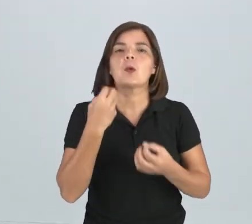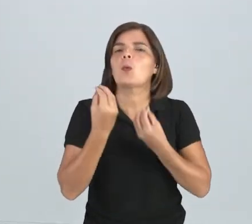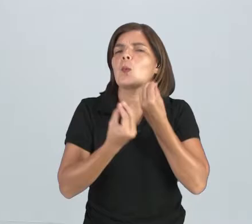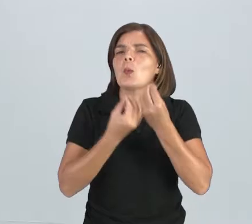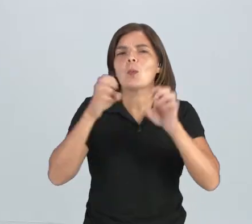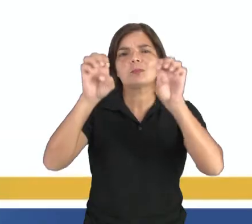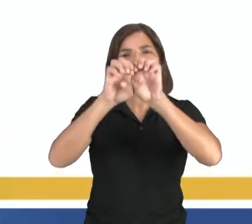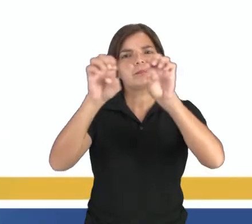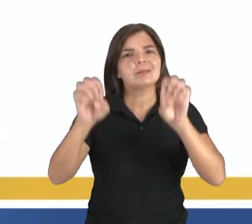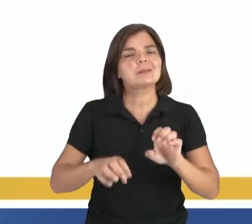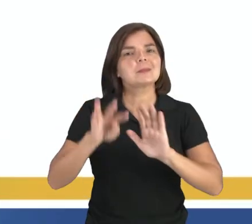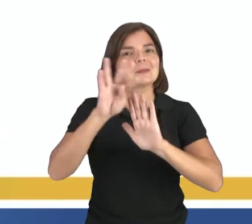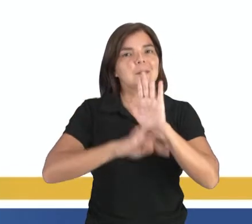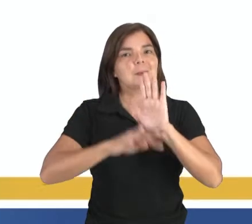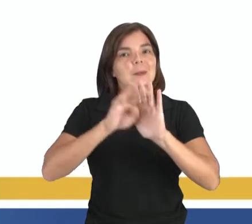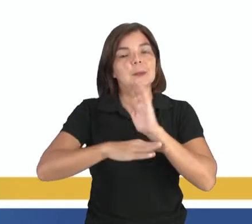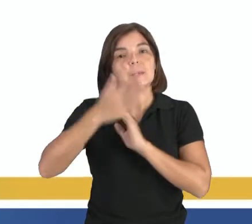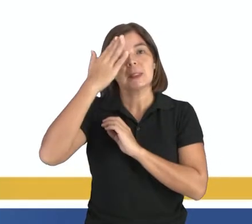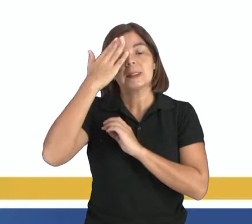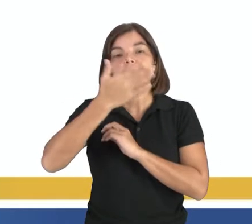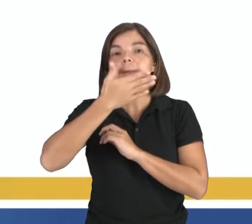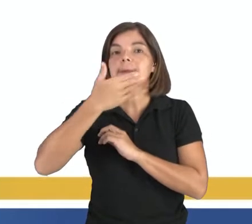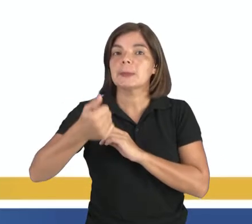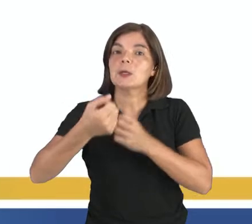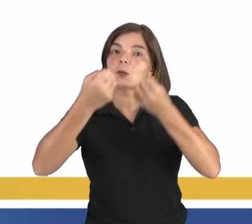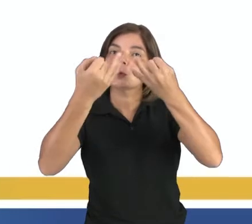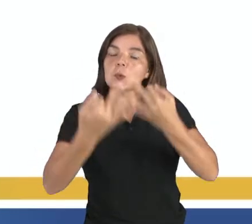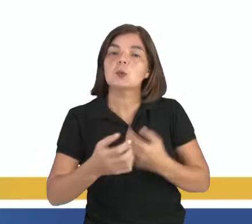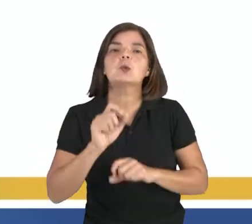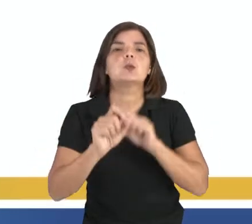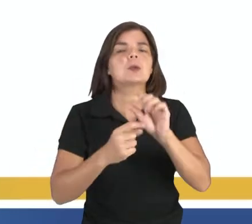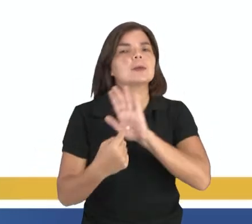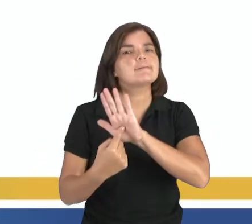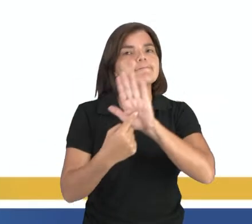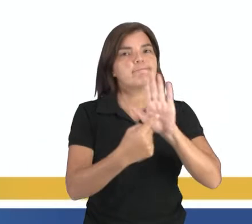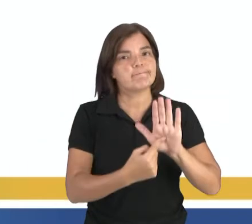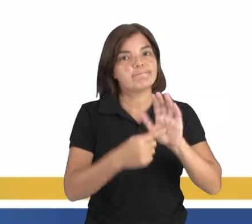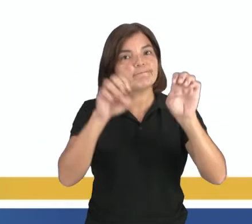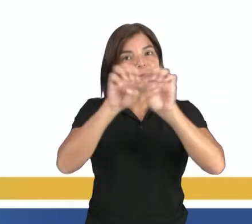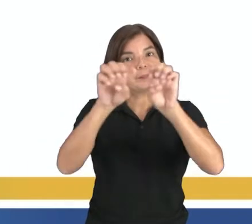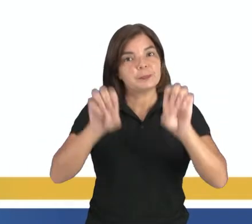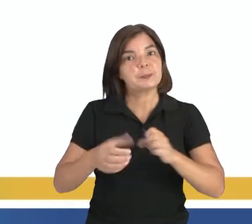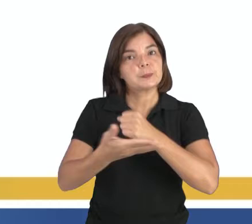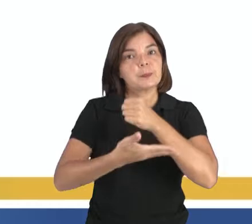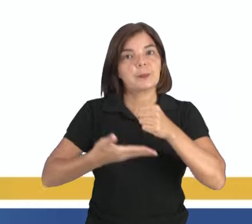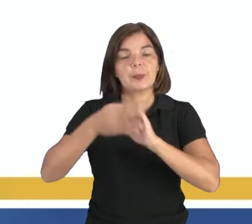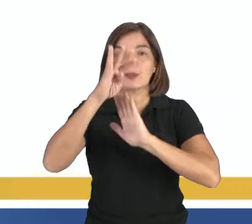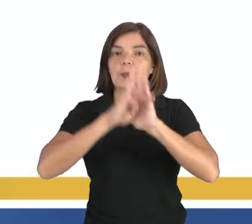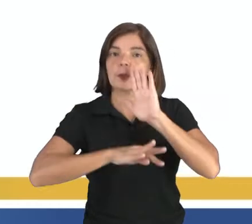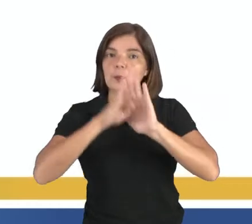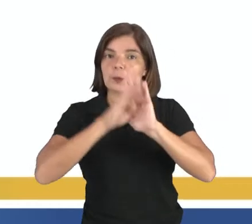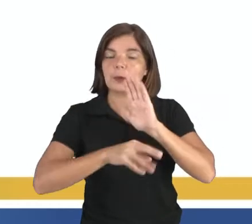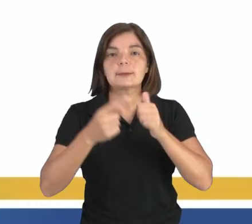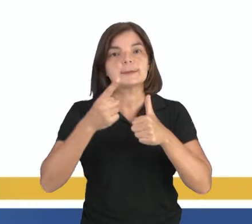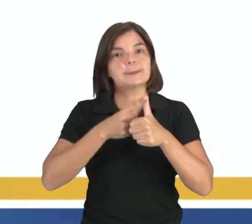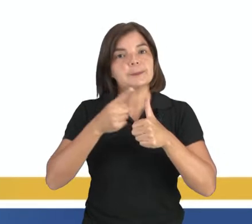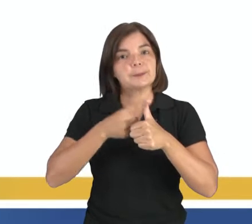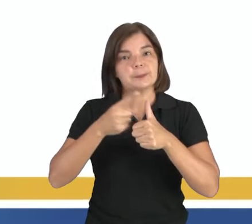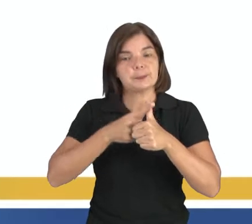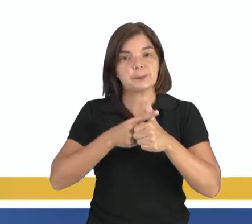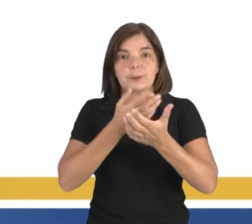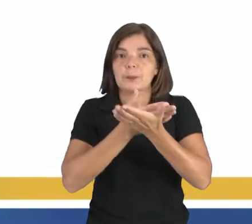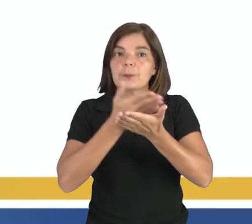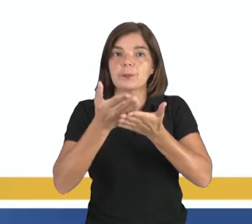estrutura textual. Para compreender melhor esse conceito, vale apresentar a estrutura básica dos textos. Nós temos aí